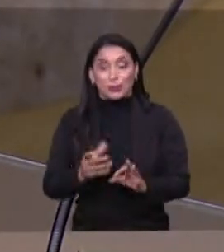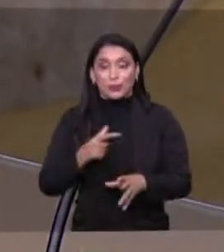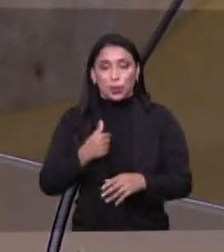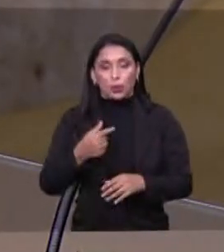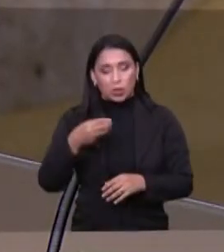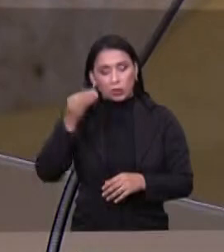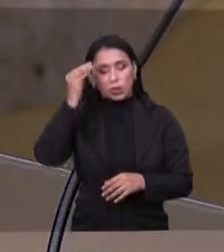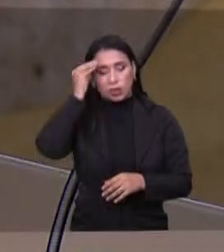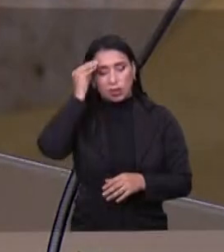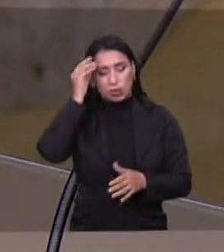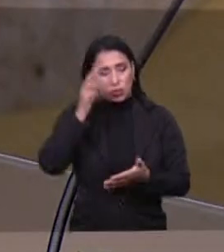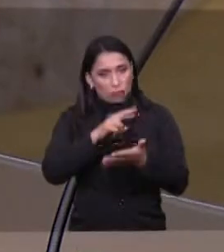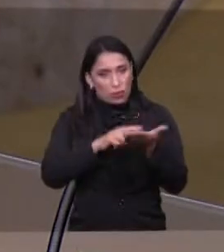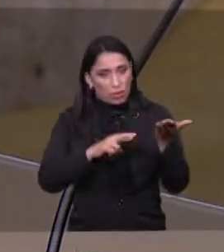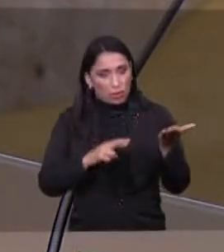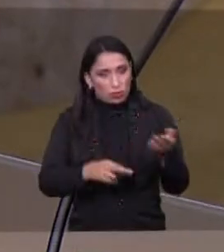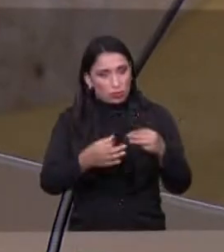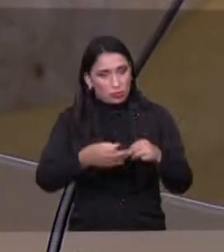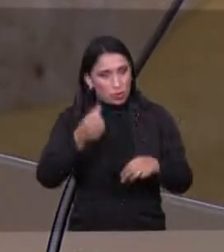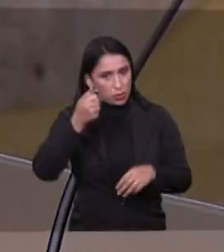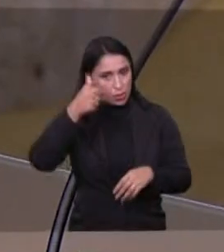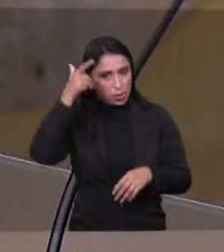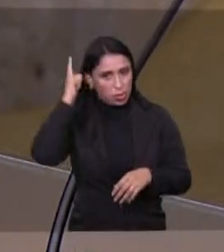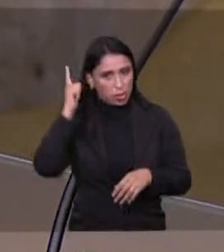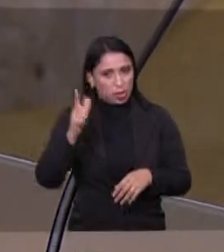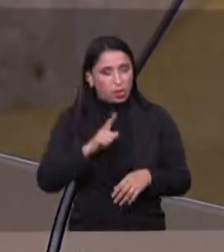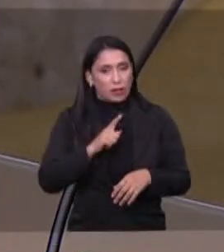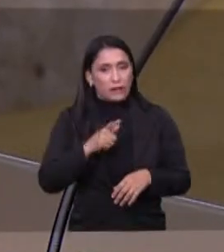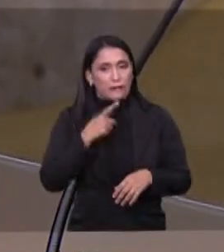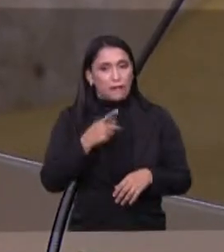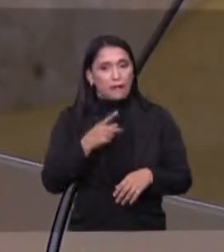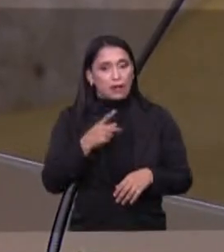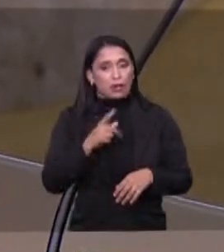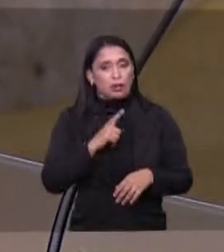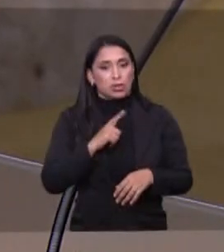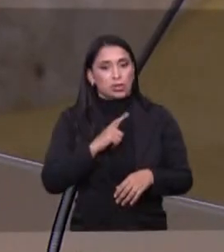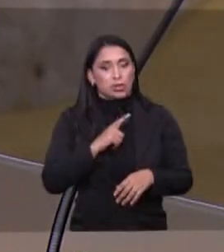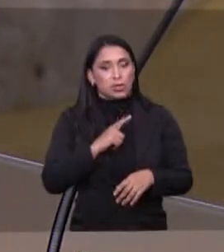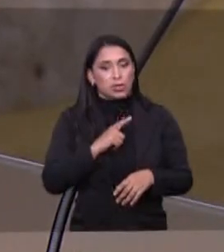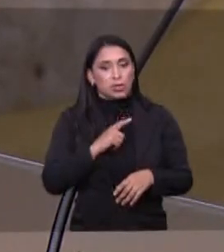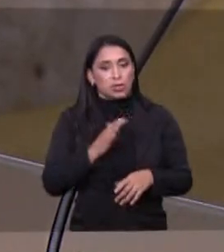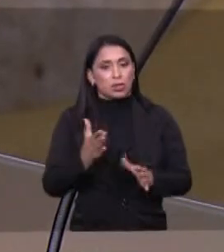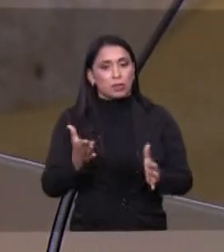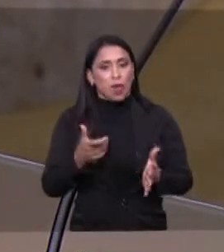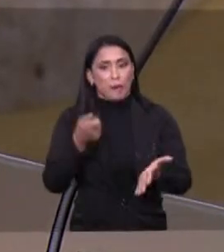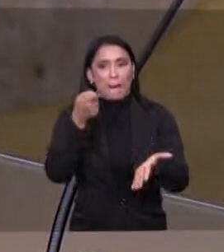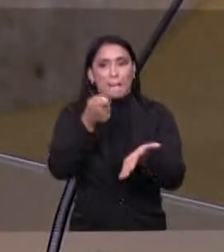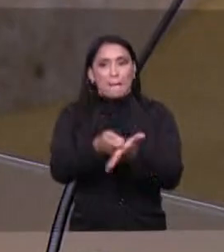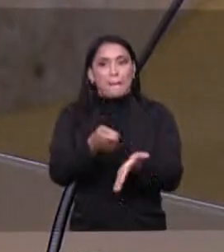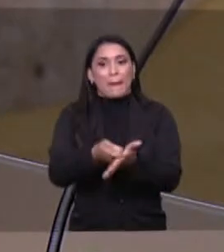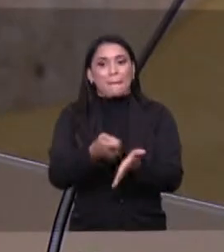ministro relator, ministro Alexandre, é que ele falou em discricionalidade, assim, arbítrio para